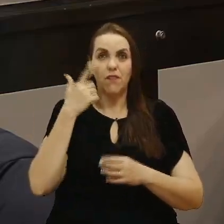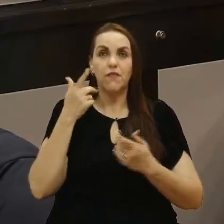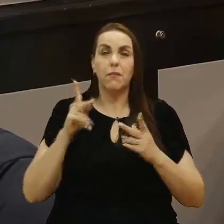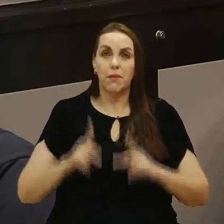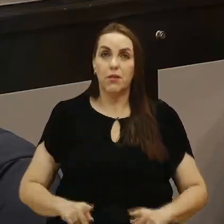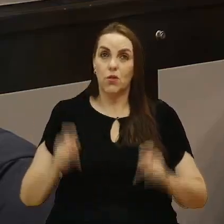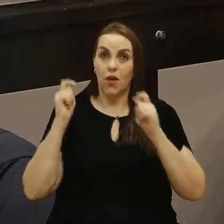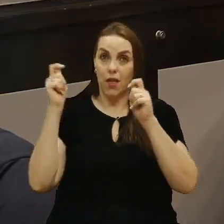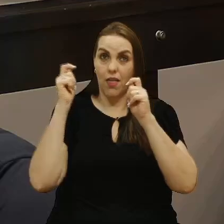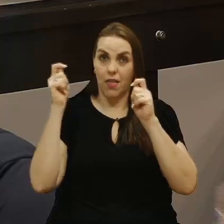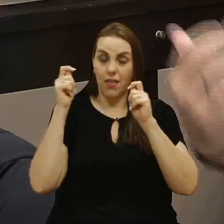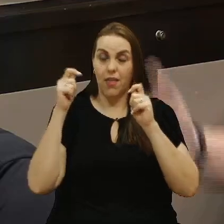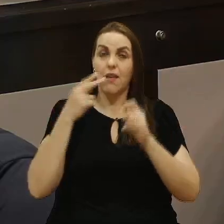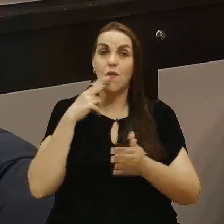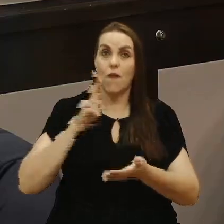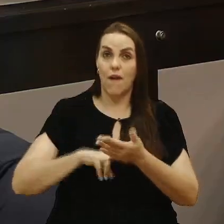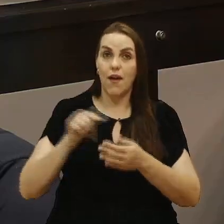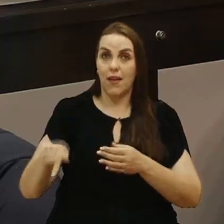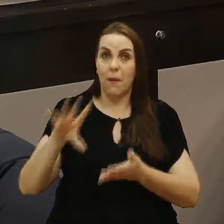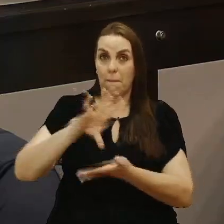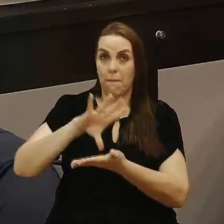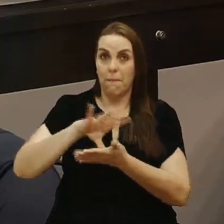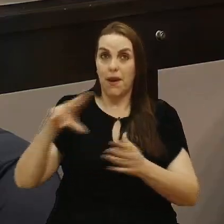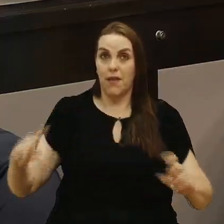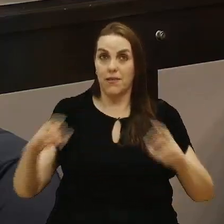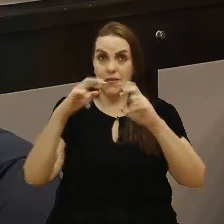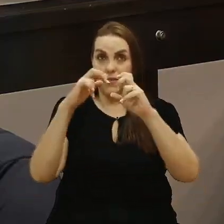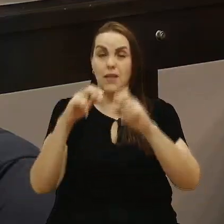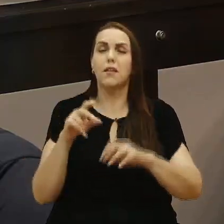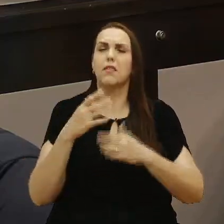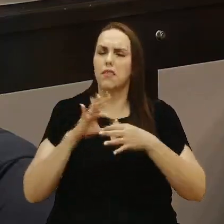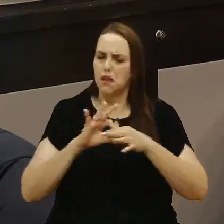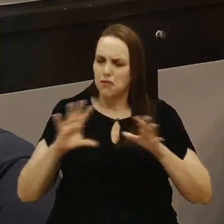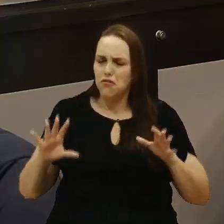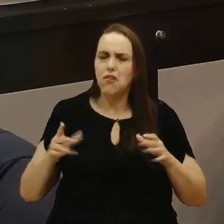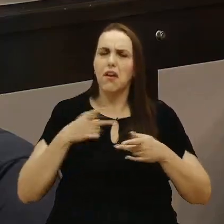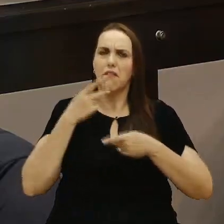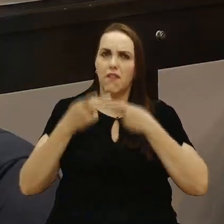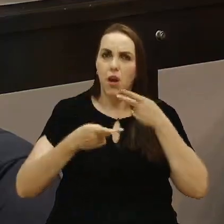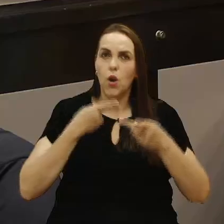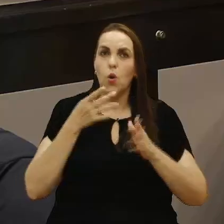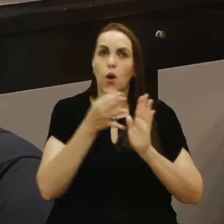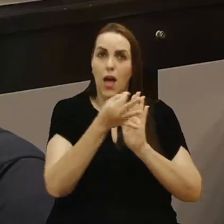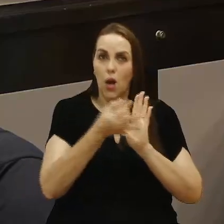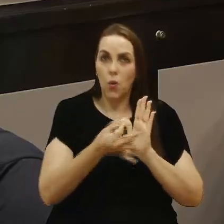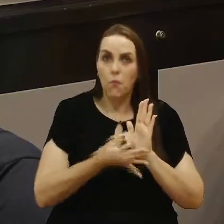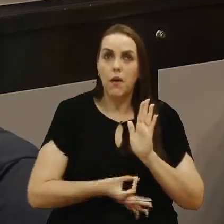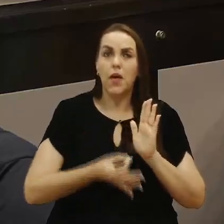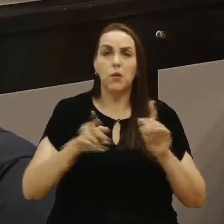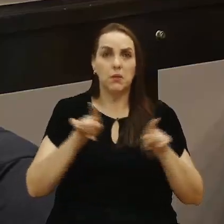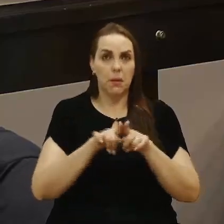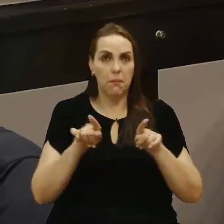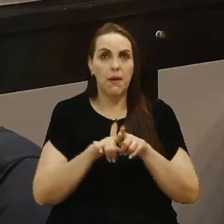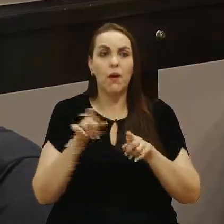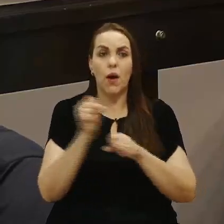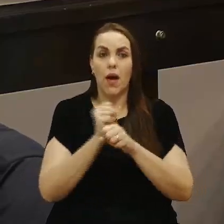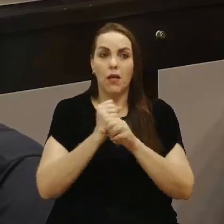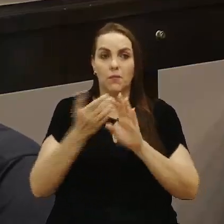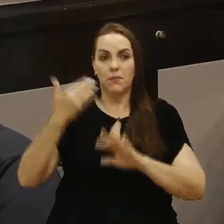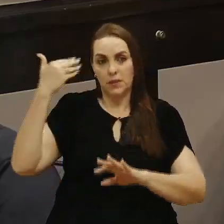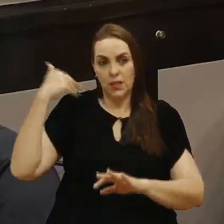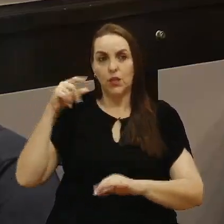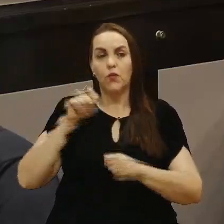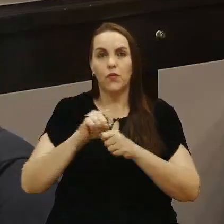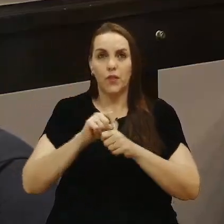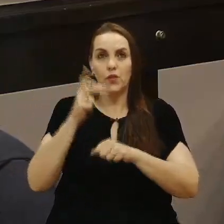praça, gravei um vídeo com eles lá. Deixei o pessoal falar bastante, eles argumentaram e eu também argumentei. Isso aí eu fiz alguns anos atrás esse vídeo.